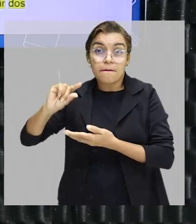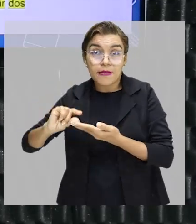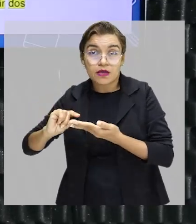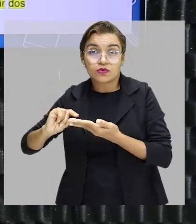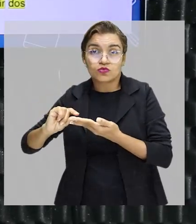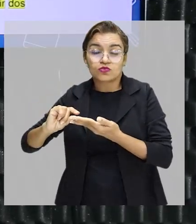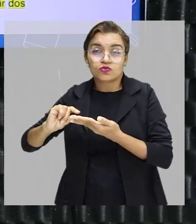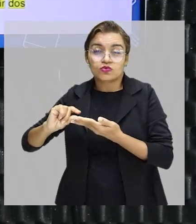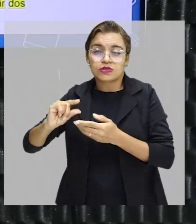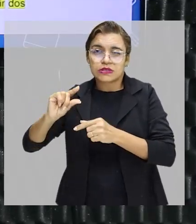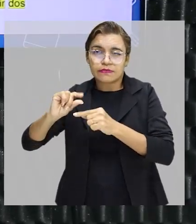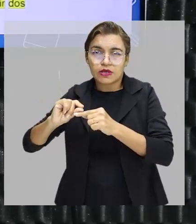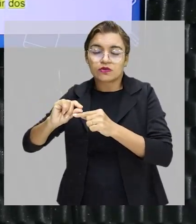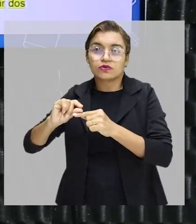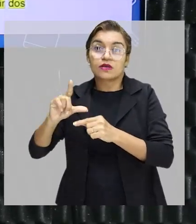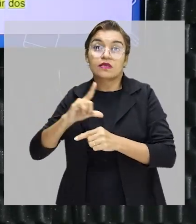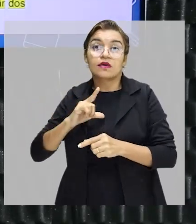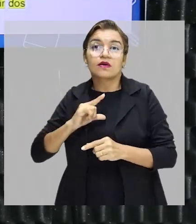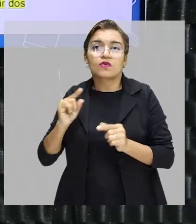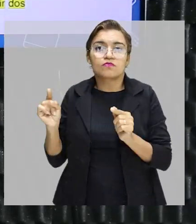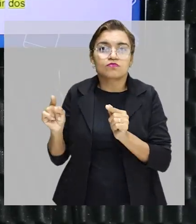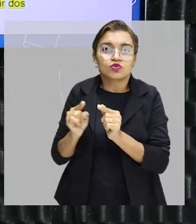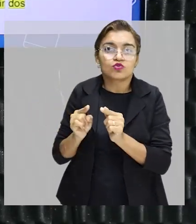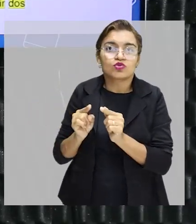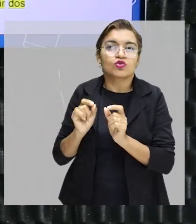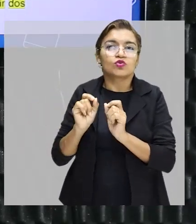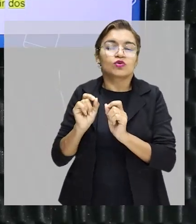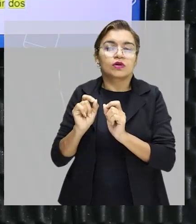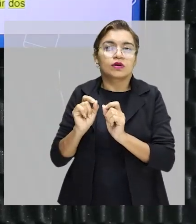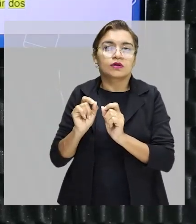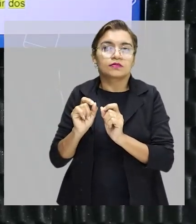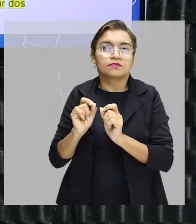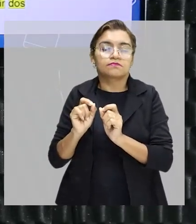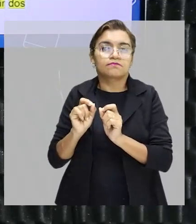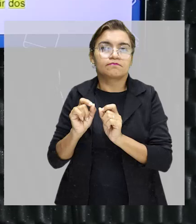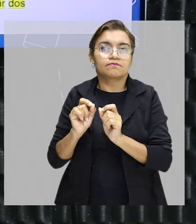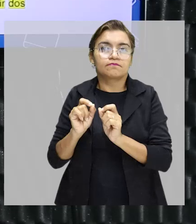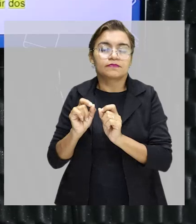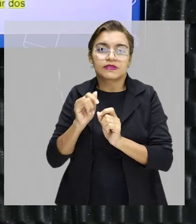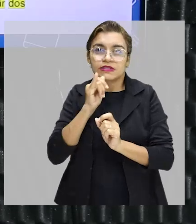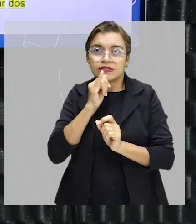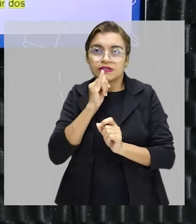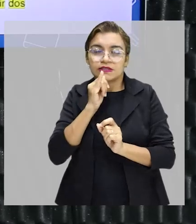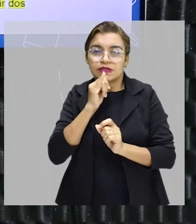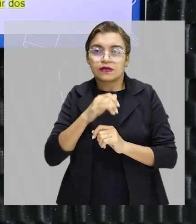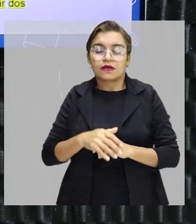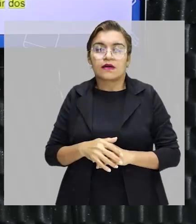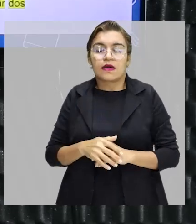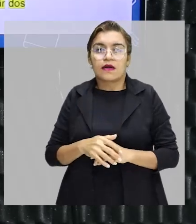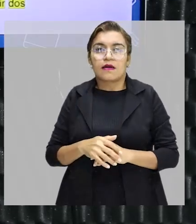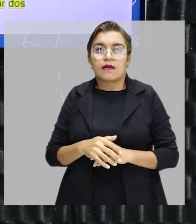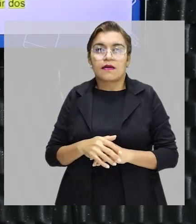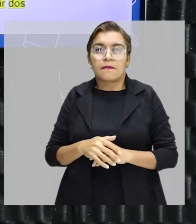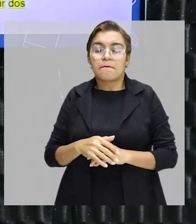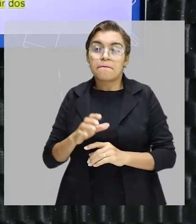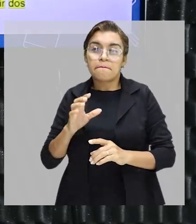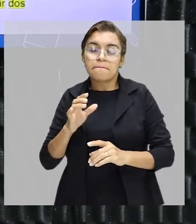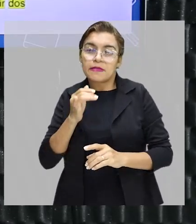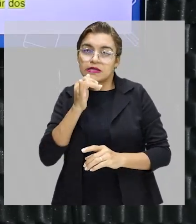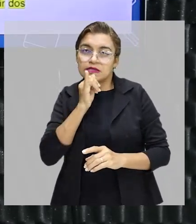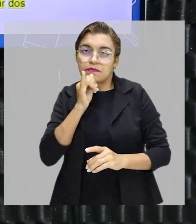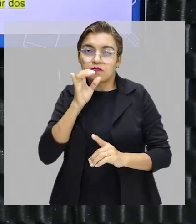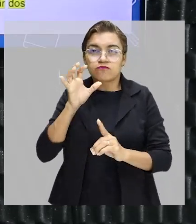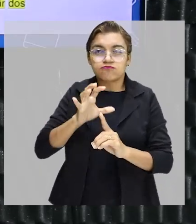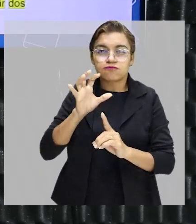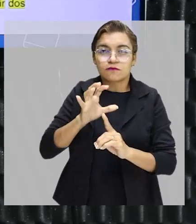né, você vai ter uma diminuição na chance de gerar a chuva ácida. Porque esse